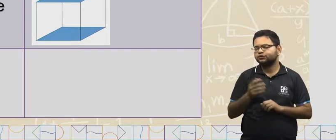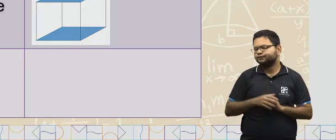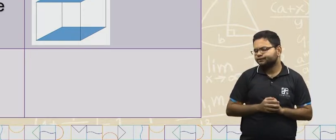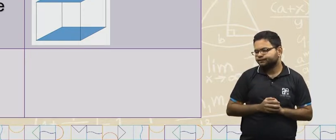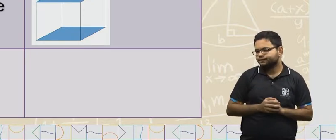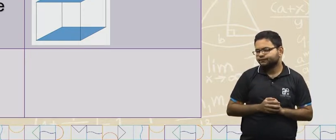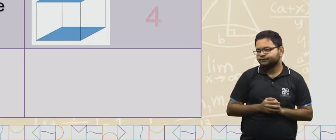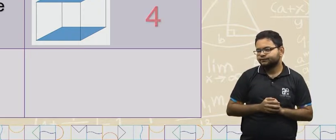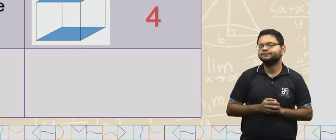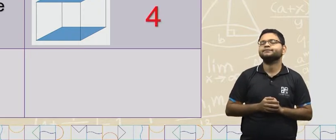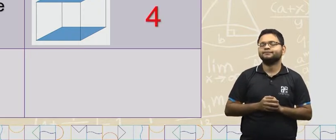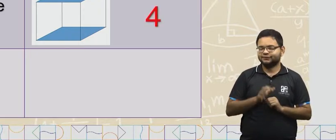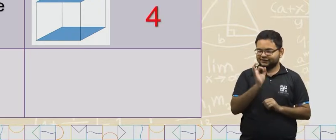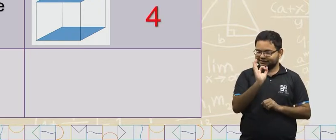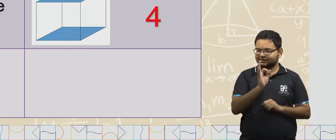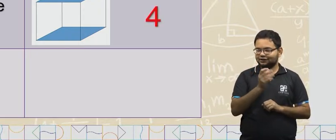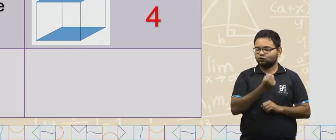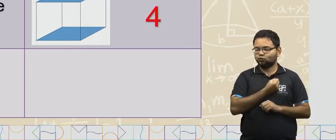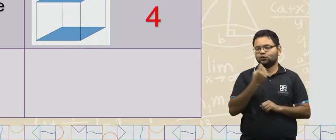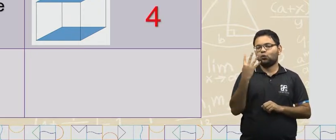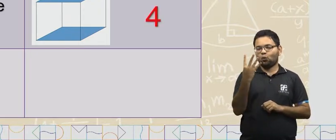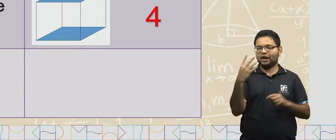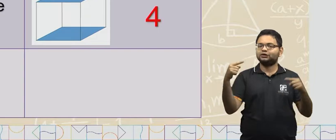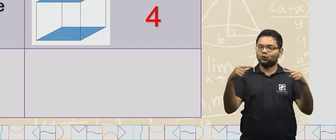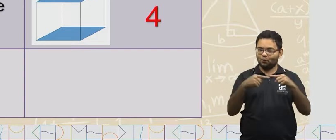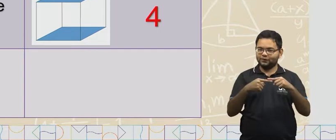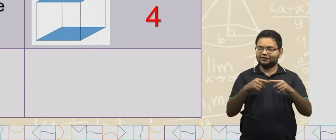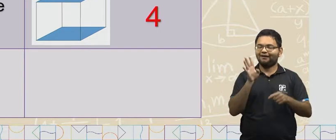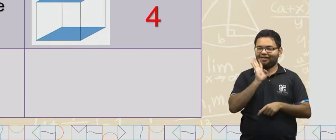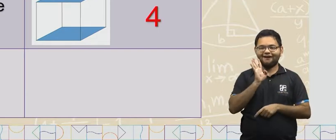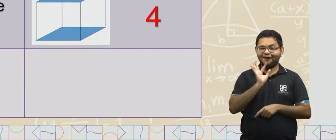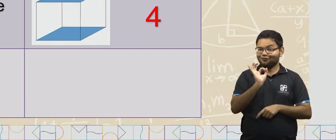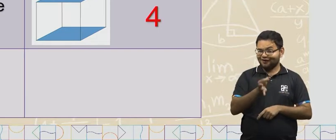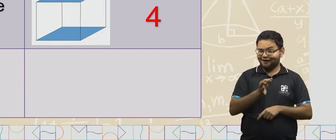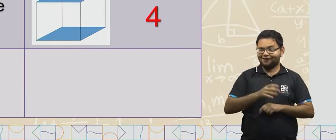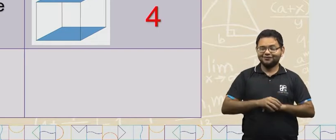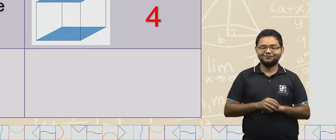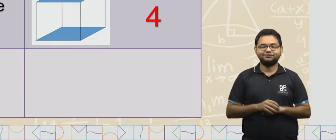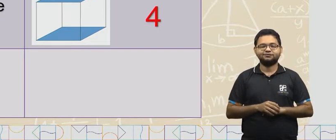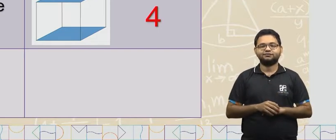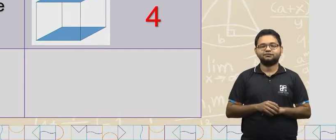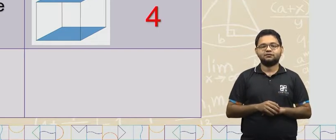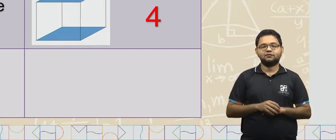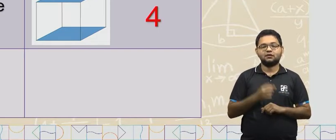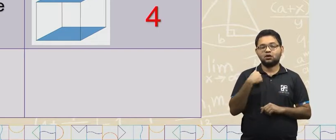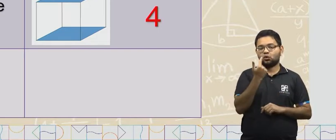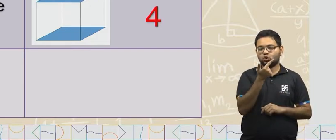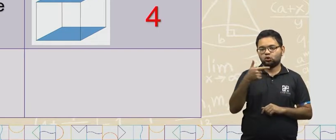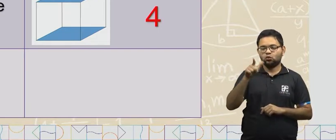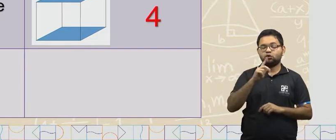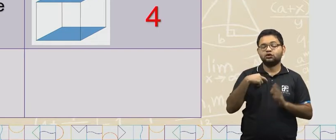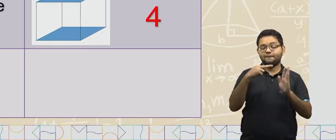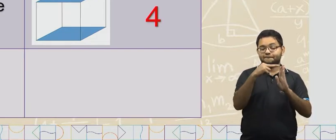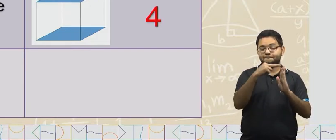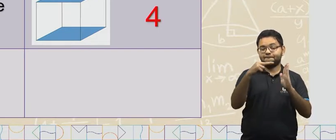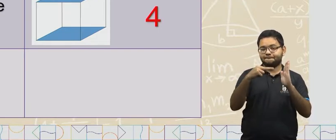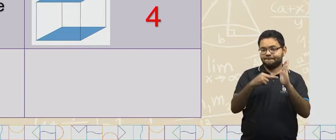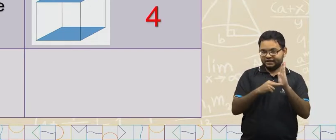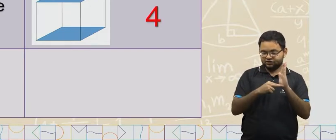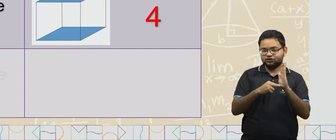arestas? Tem 4, muito bem, não é legal? O próximo é o prisma com